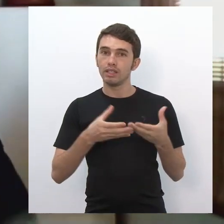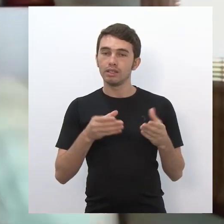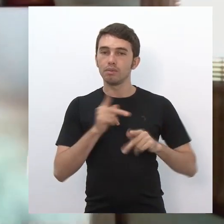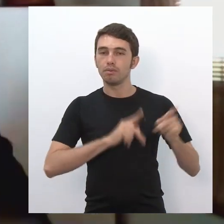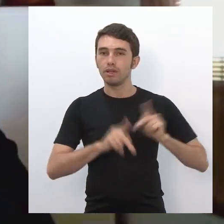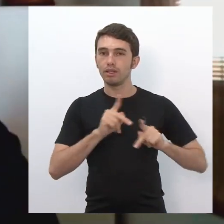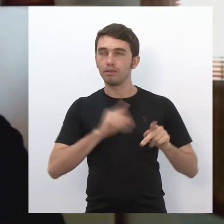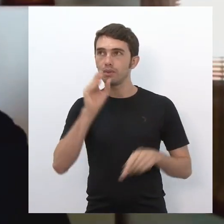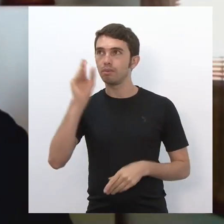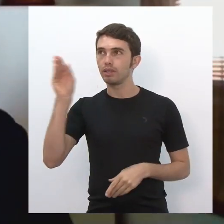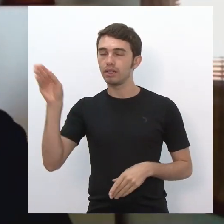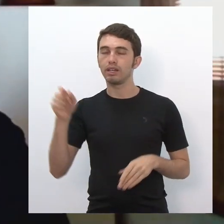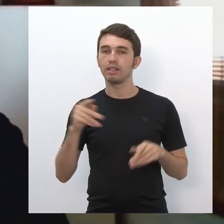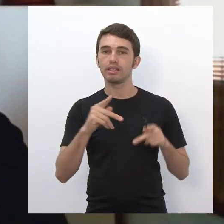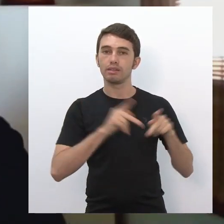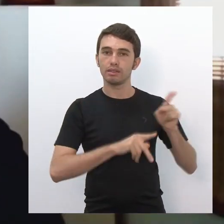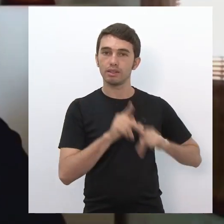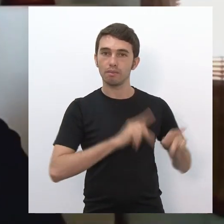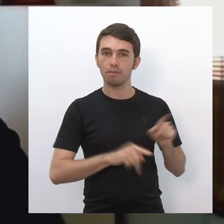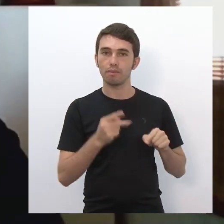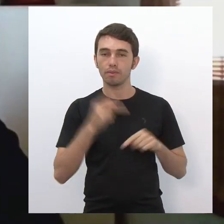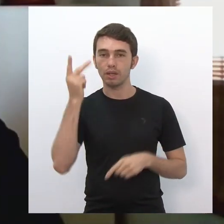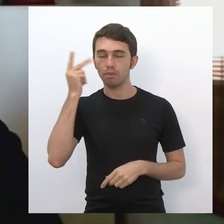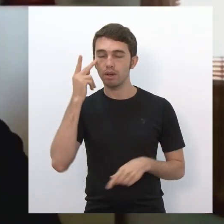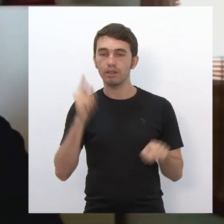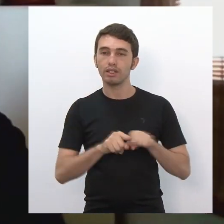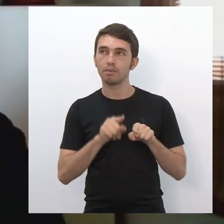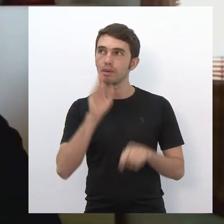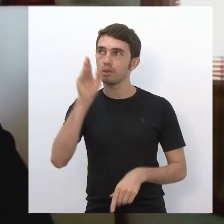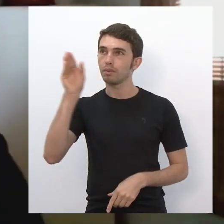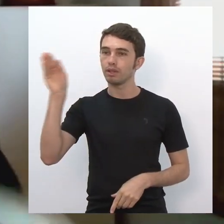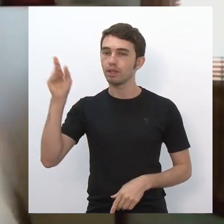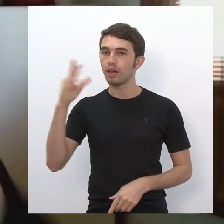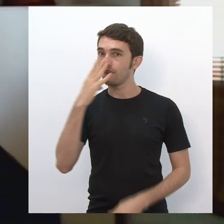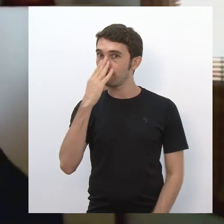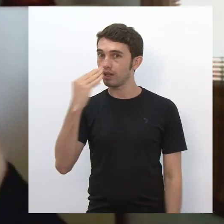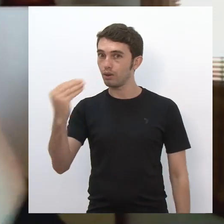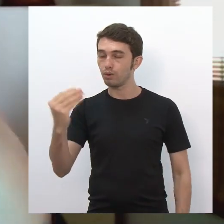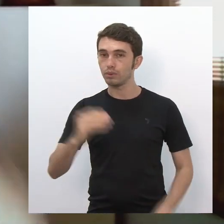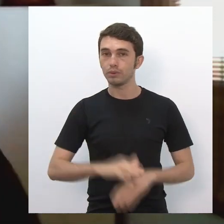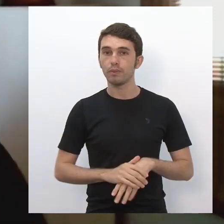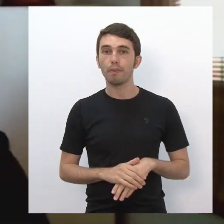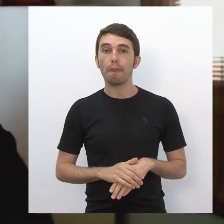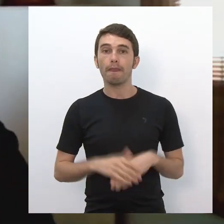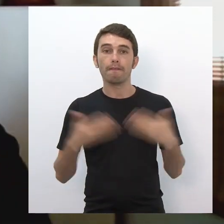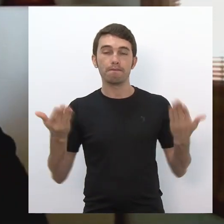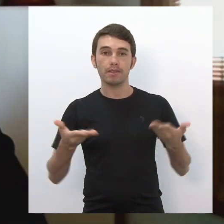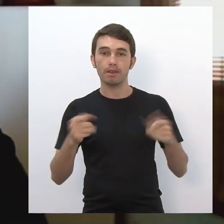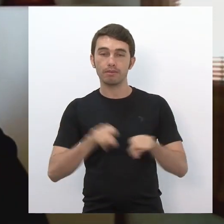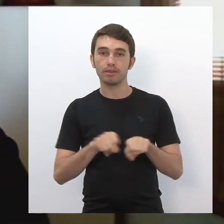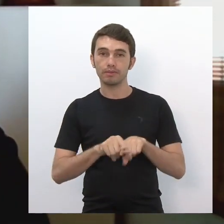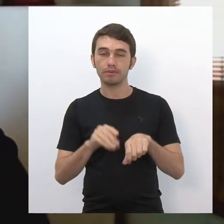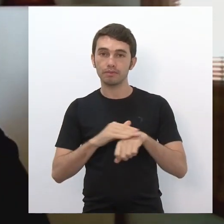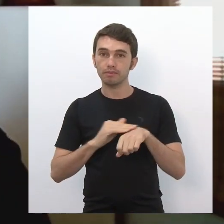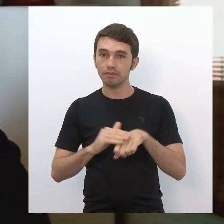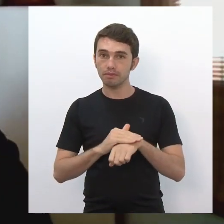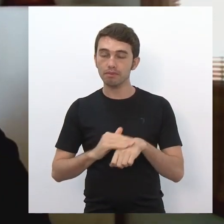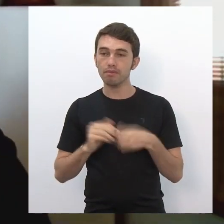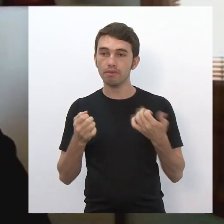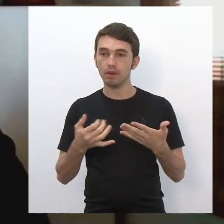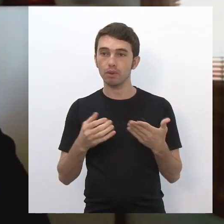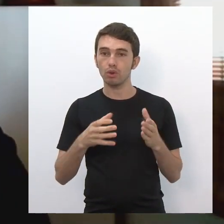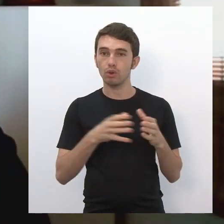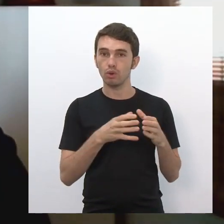São Paulo e Biblioteca Parque Vila Lobos. Vamos falar também sobre a criação dos clubes de leitura nessas